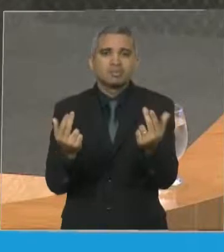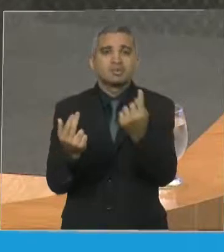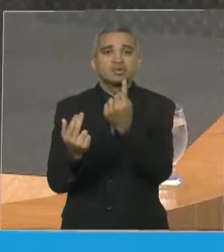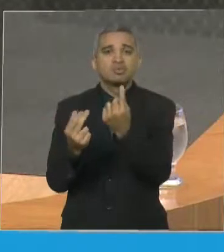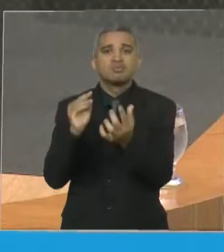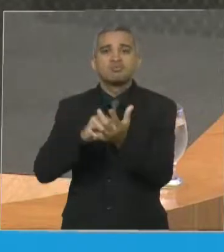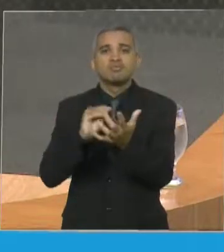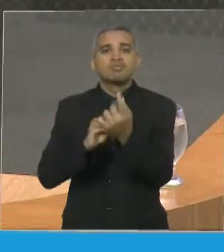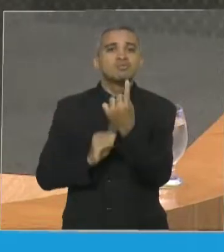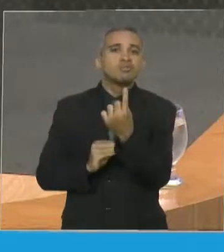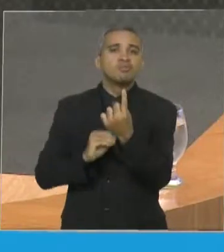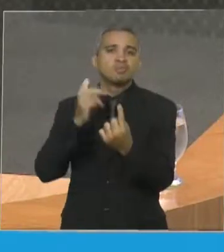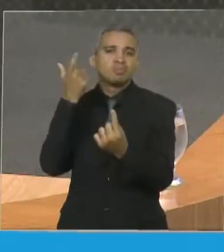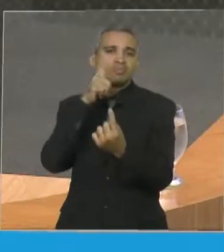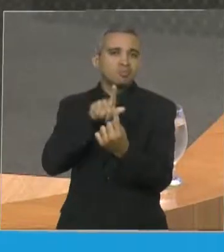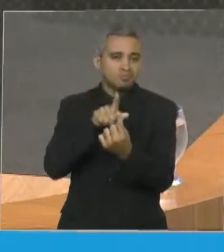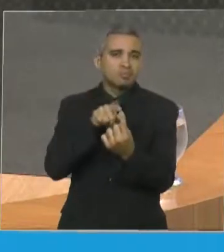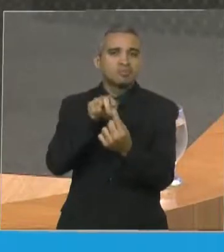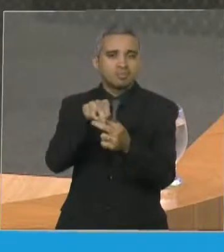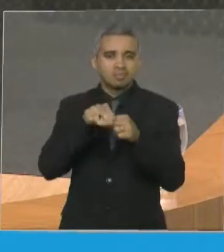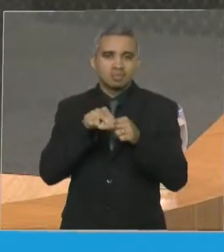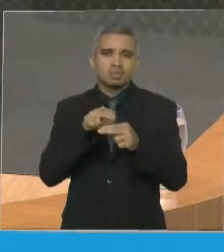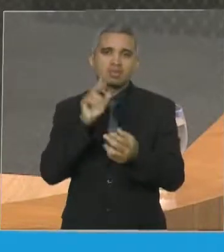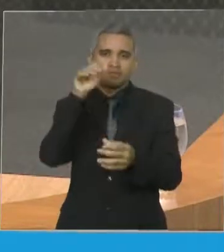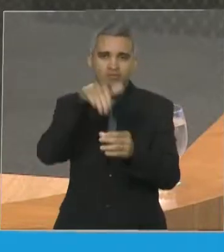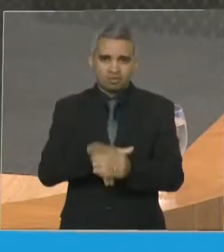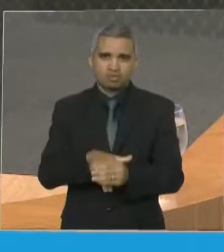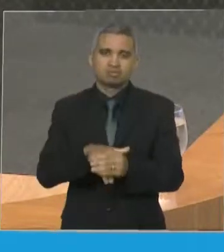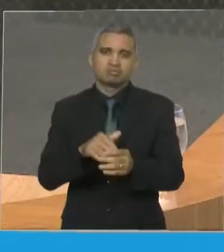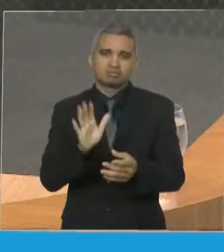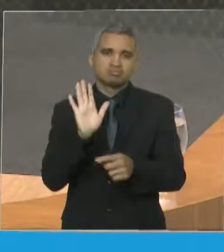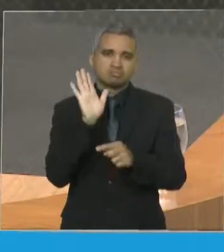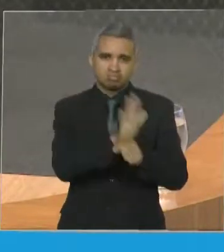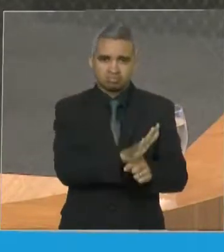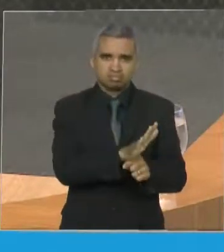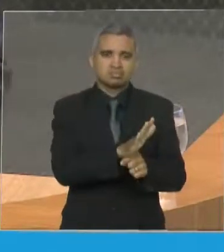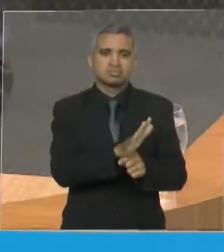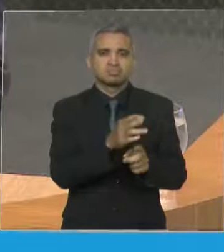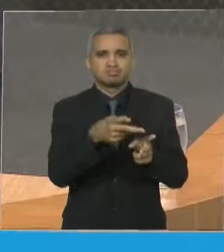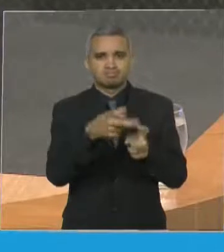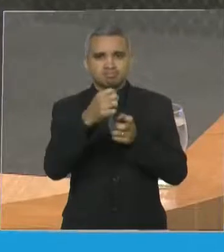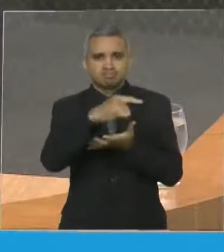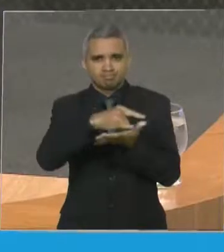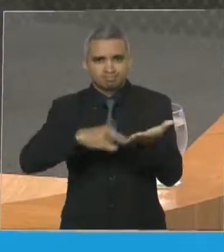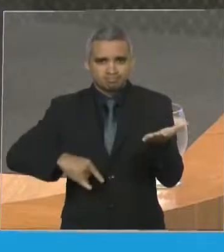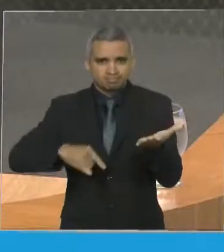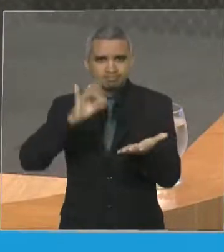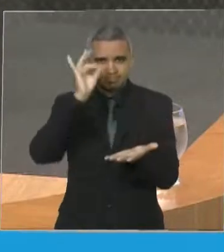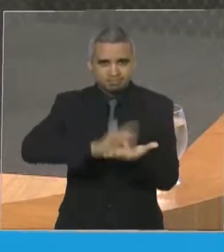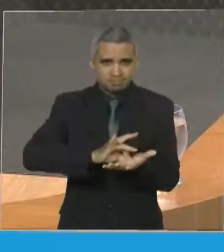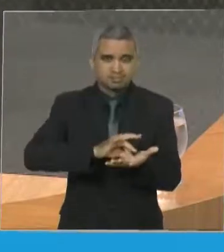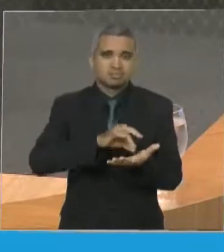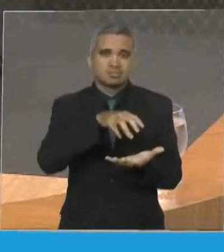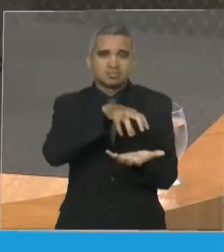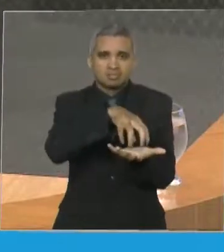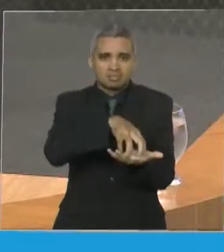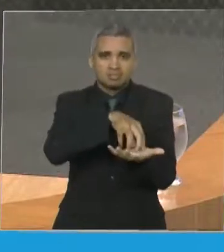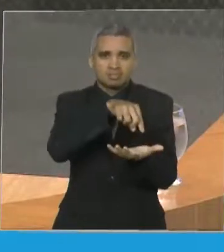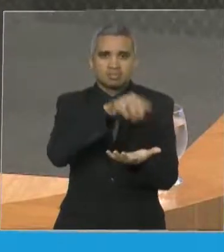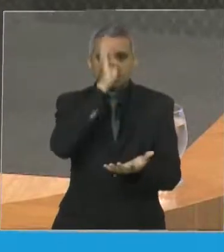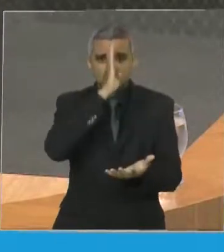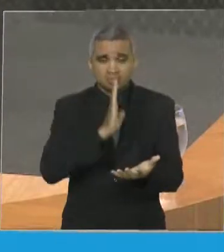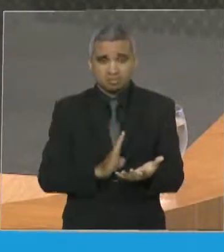para o reconhecimento da nação de Israel. E esse povo é um povo que termina sendo, para